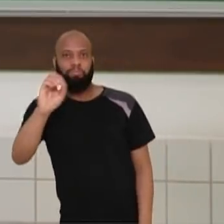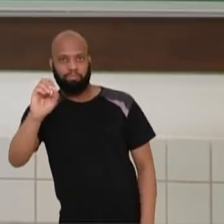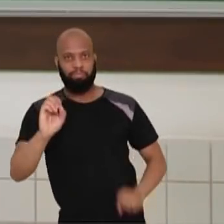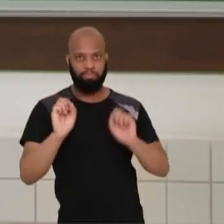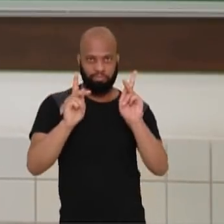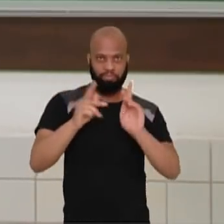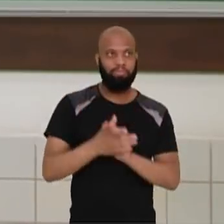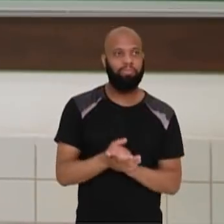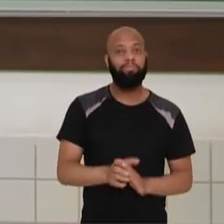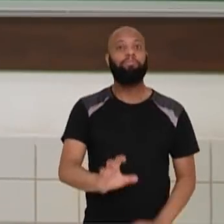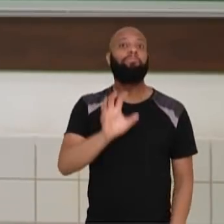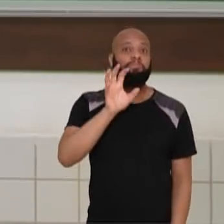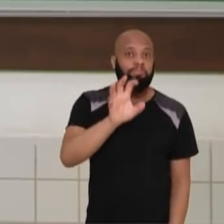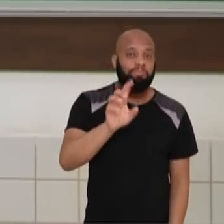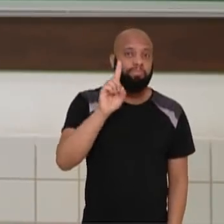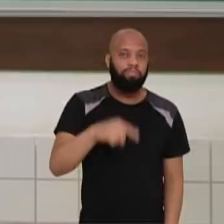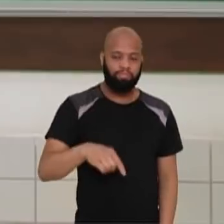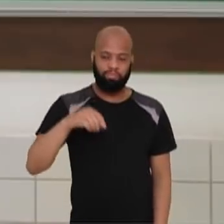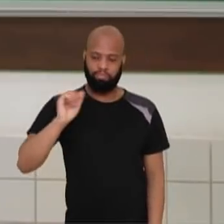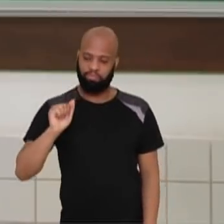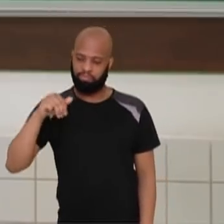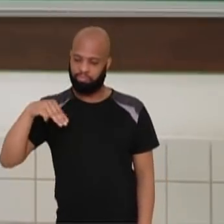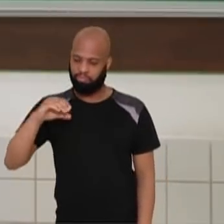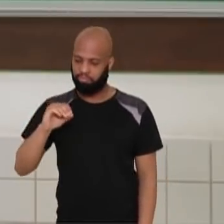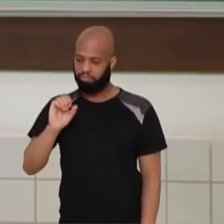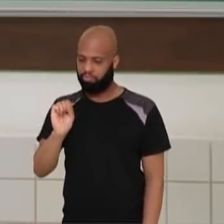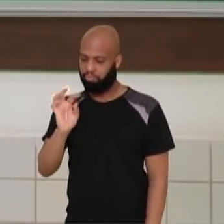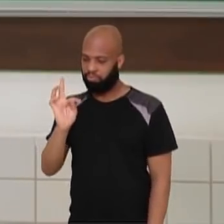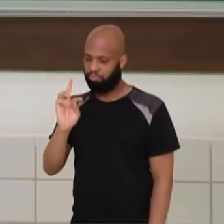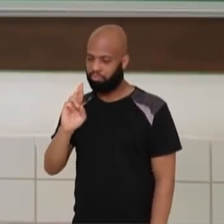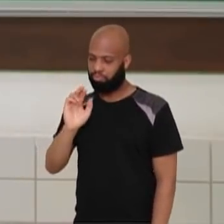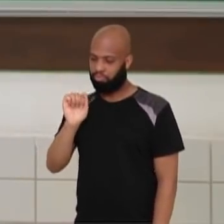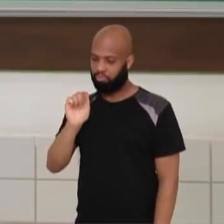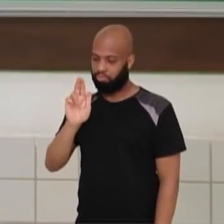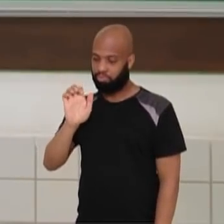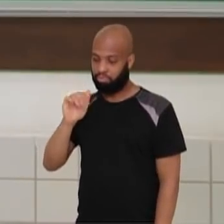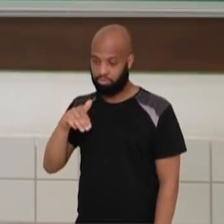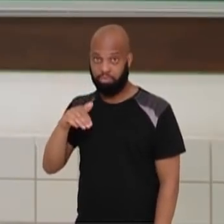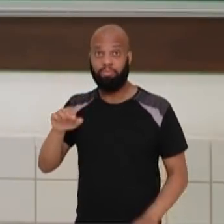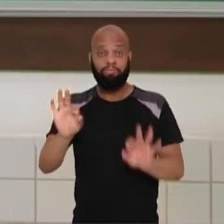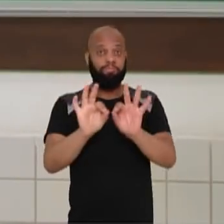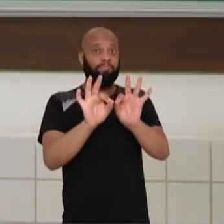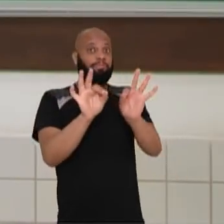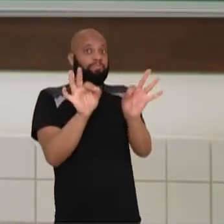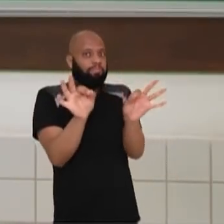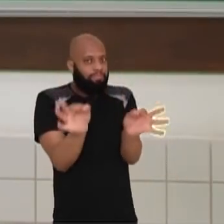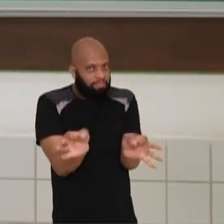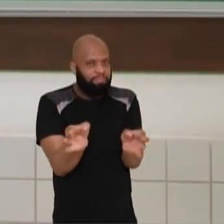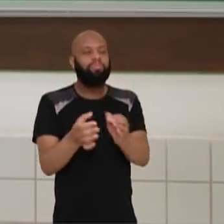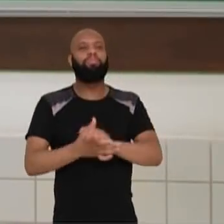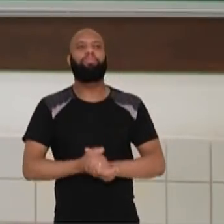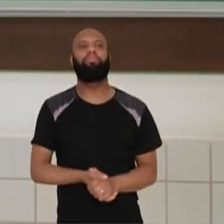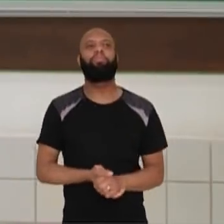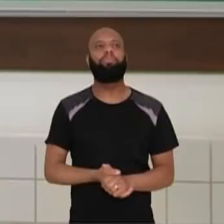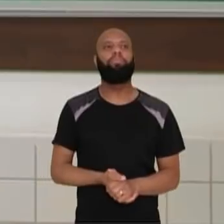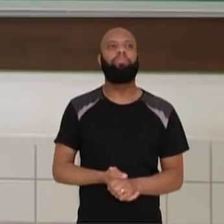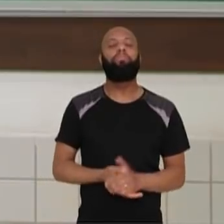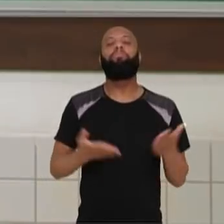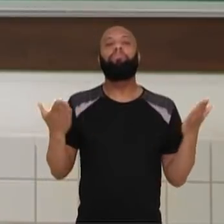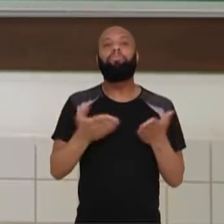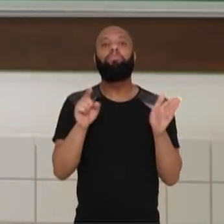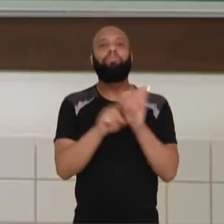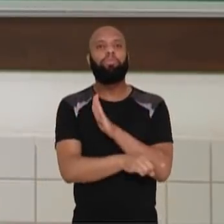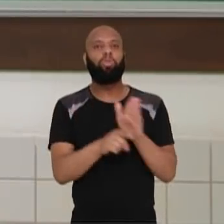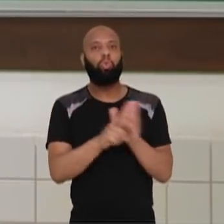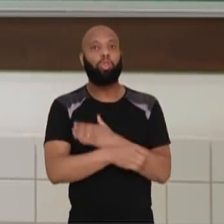ok? Essa é a amostragem casual simples, tá bom? Então vamos ver um